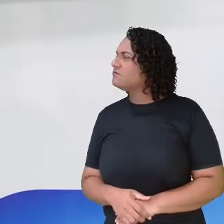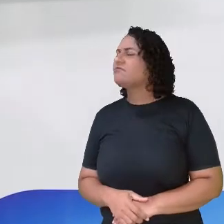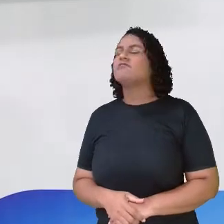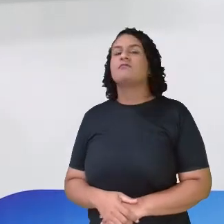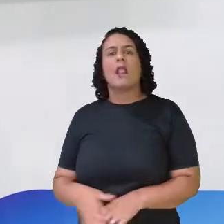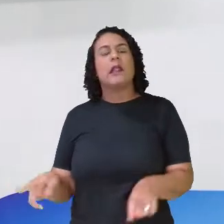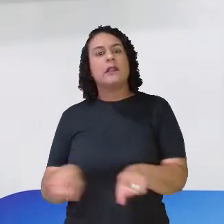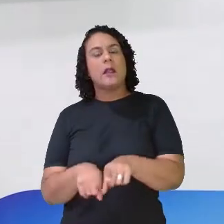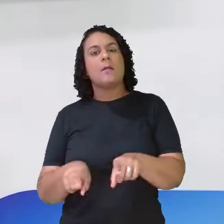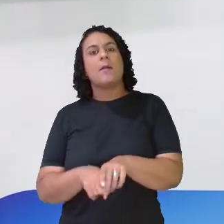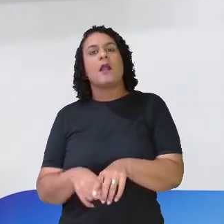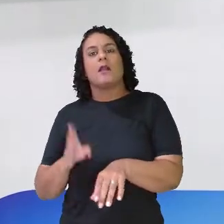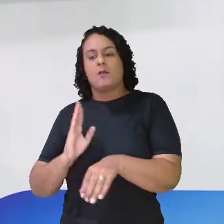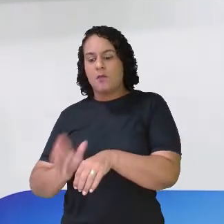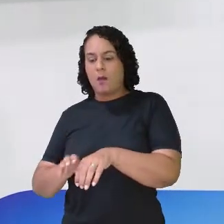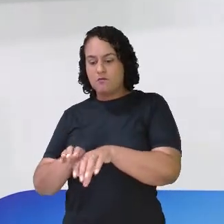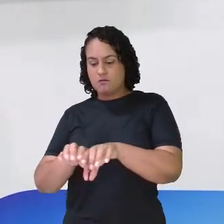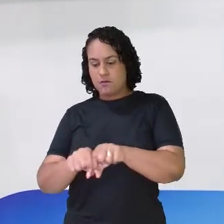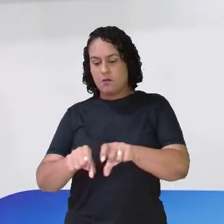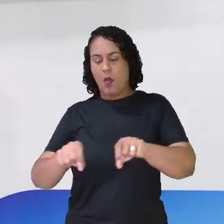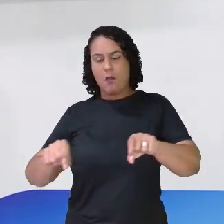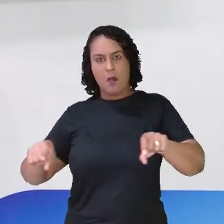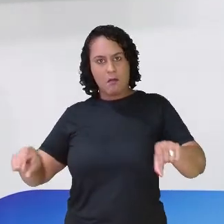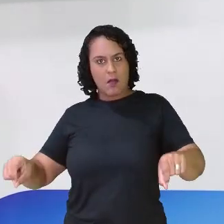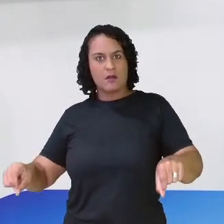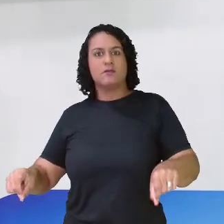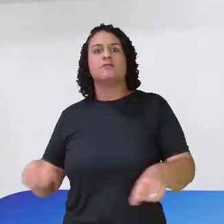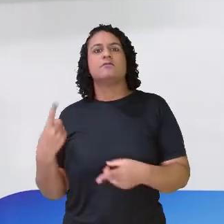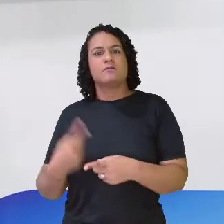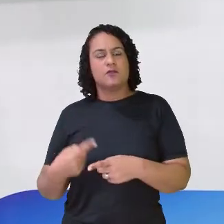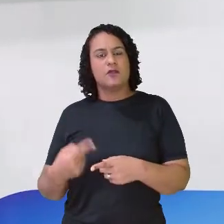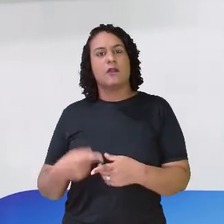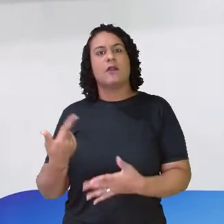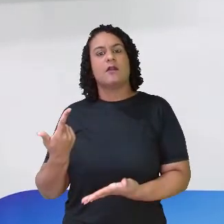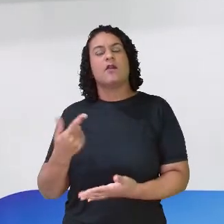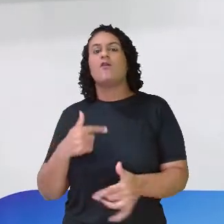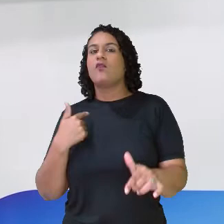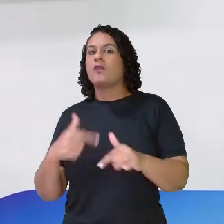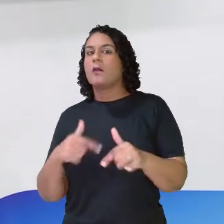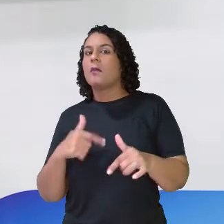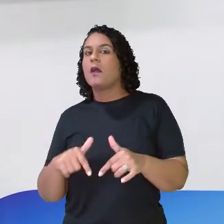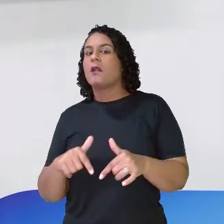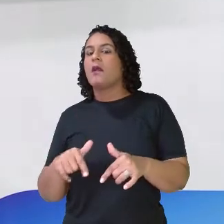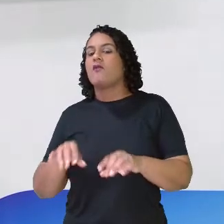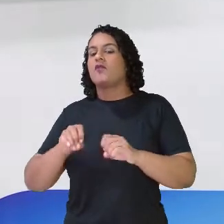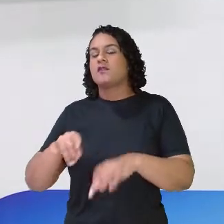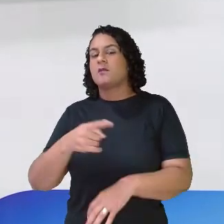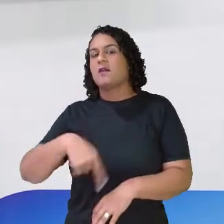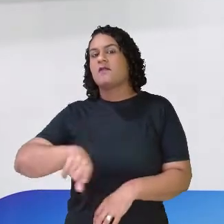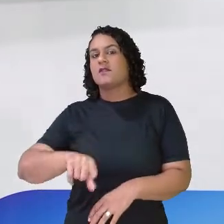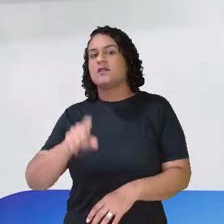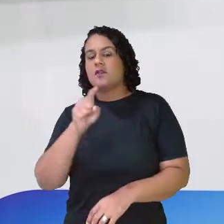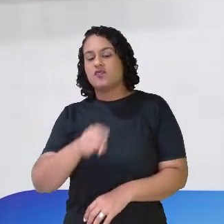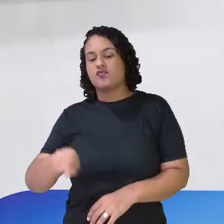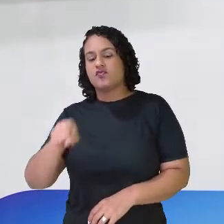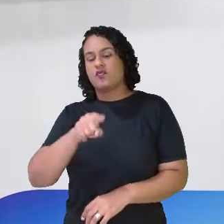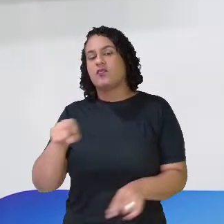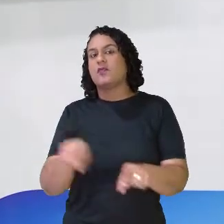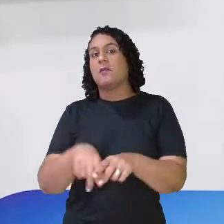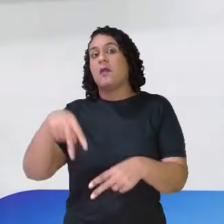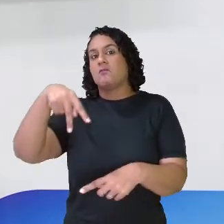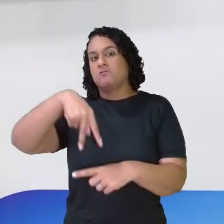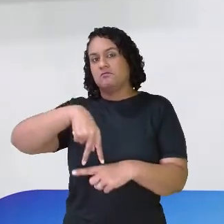trabalho círculo e triângulo. Não é isso? Não é isso, Vanessa? É, né? A produção já gostou